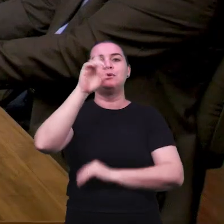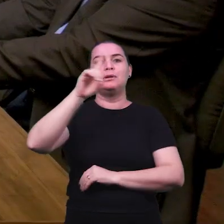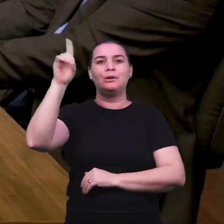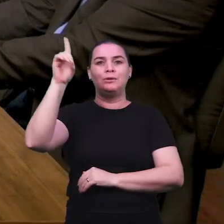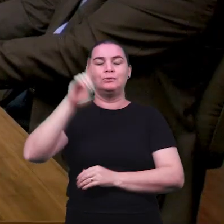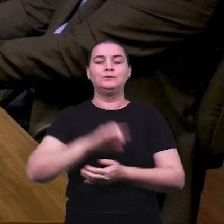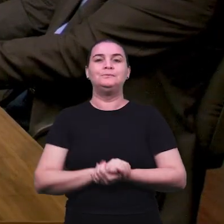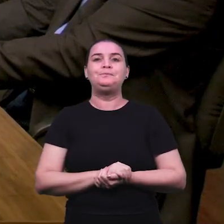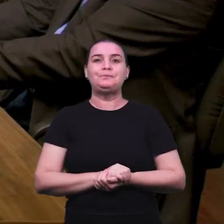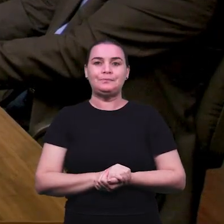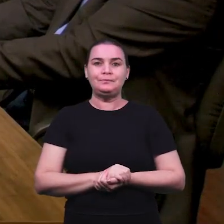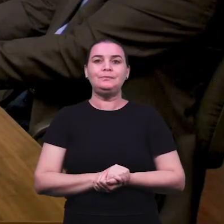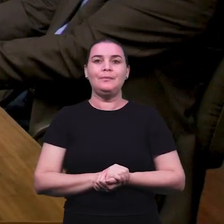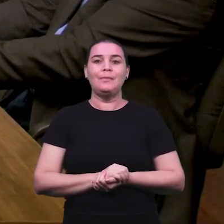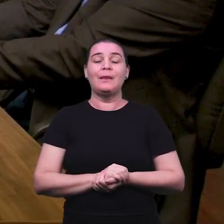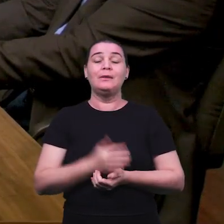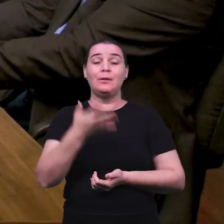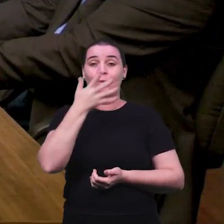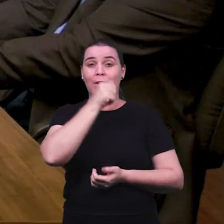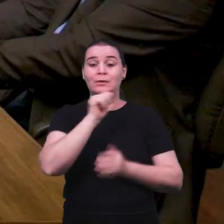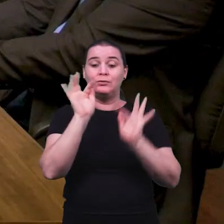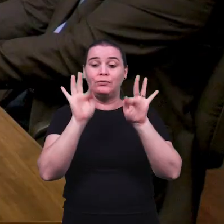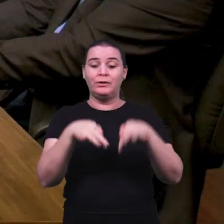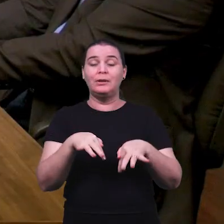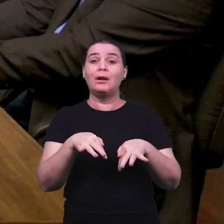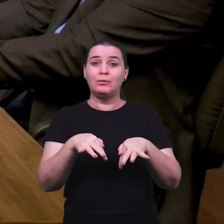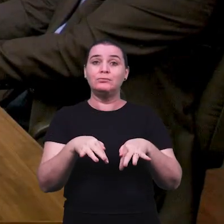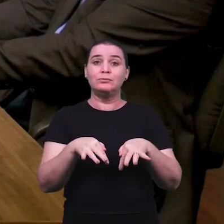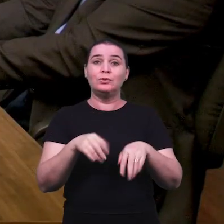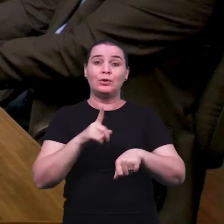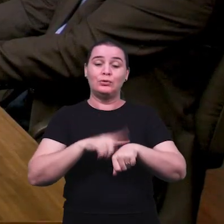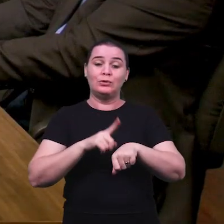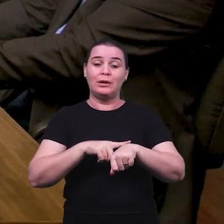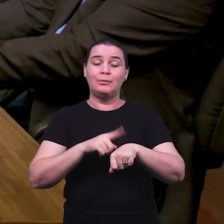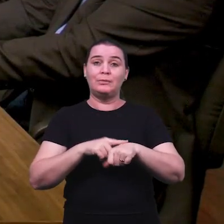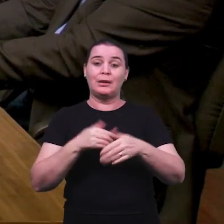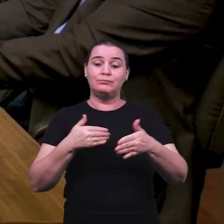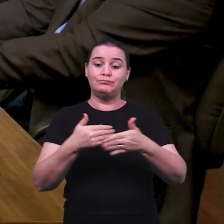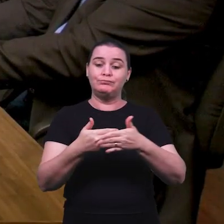isso. Bom, nós estamos chegando ao final, né? O nosso tempo é avançado.